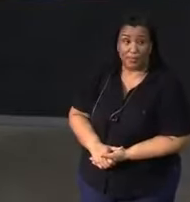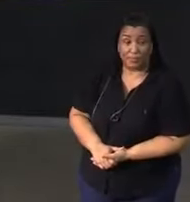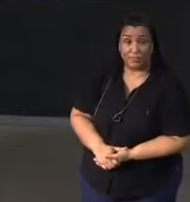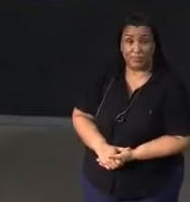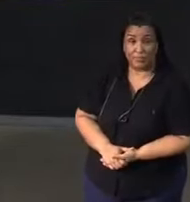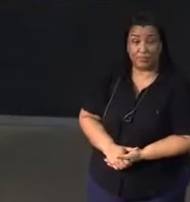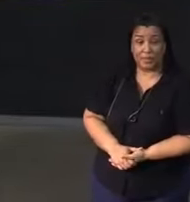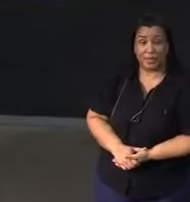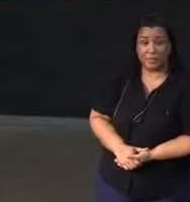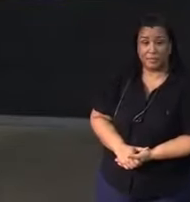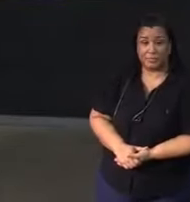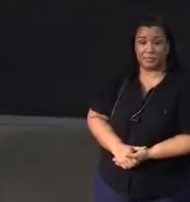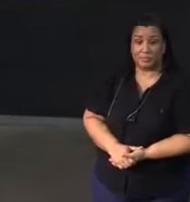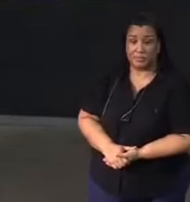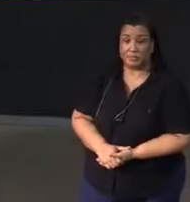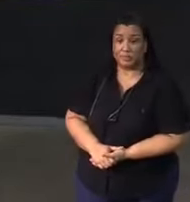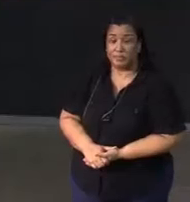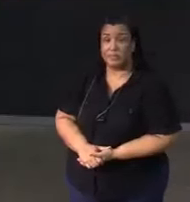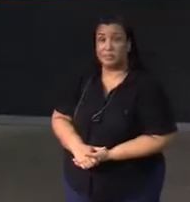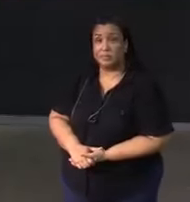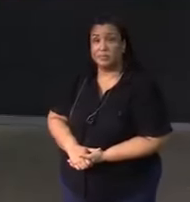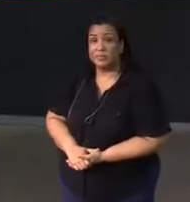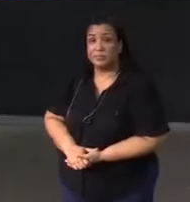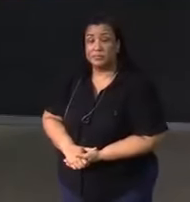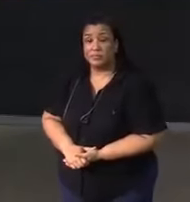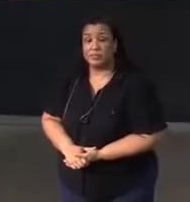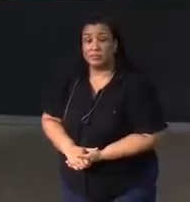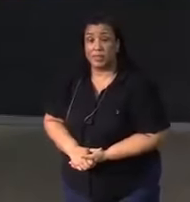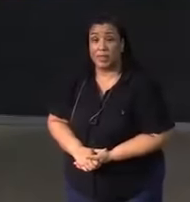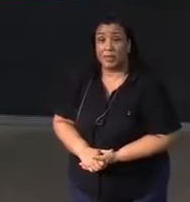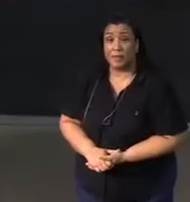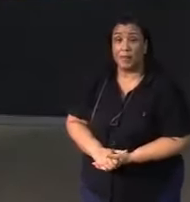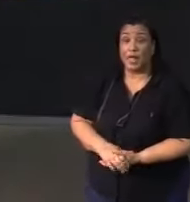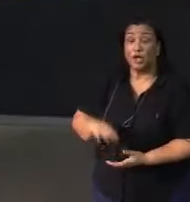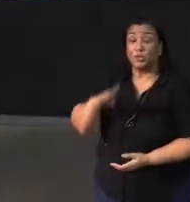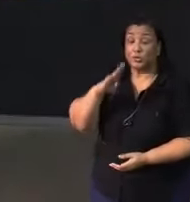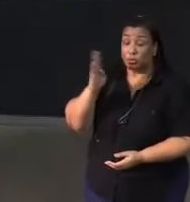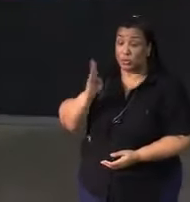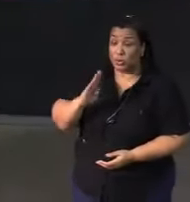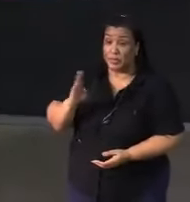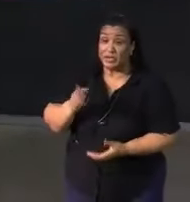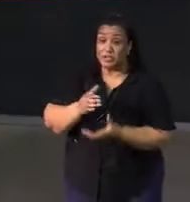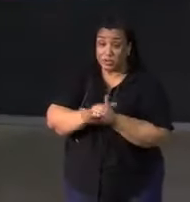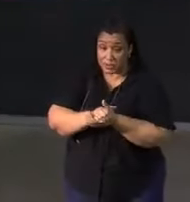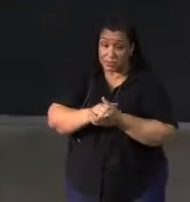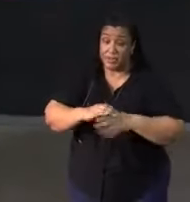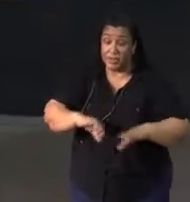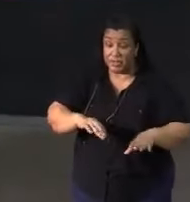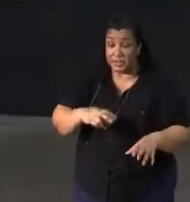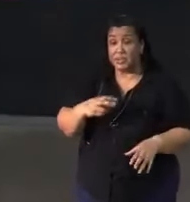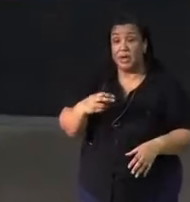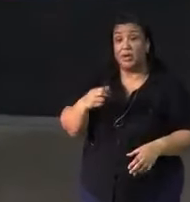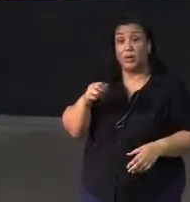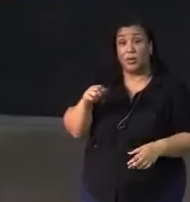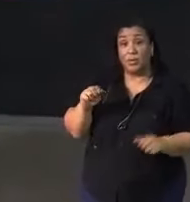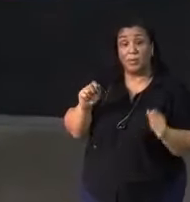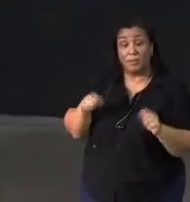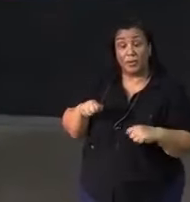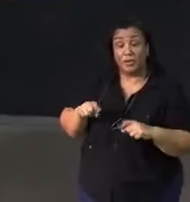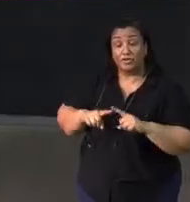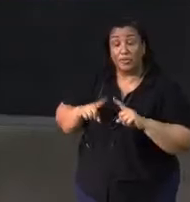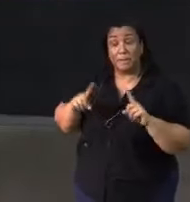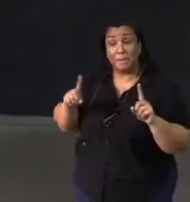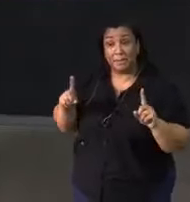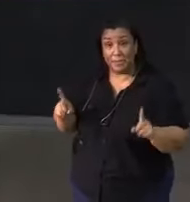No ordenamento civil do Brasil, é possível. Mas eu estou trazendo aqui esse exemplo para falar de reino